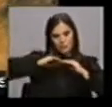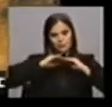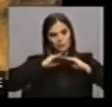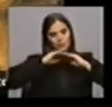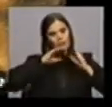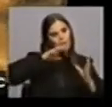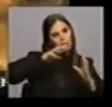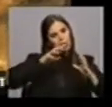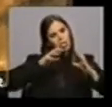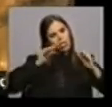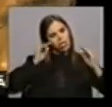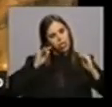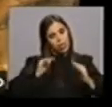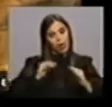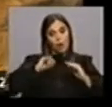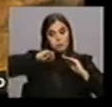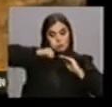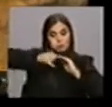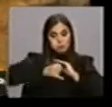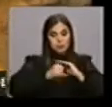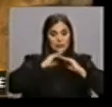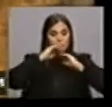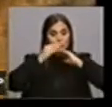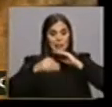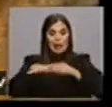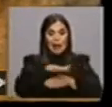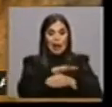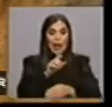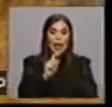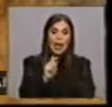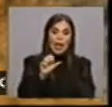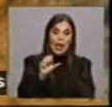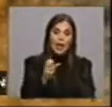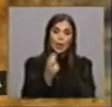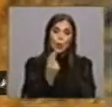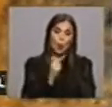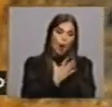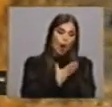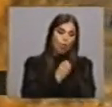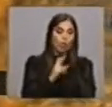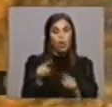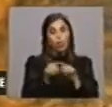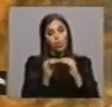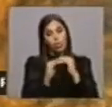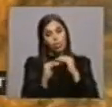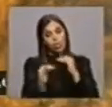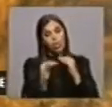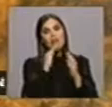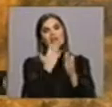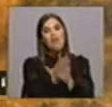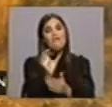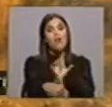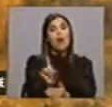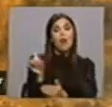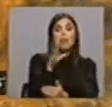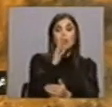inclinação, essas crateras situam-se mais na zona do Equador. Portanto, temos aqui uma simulação que nos diz precisamente isso.